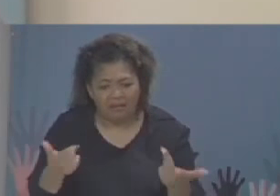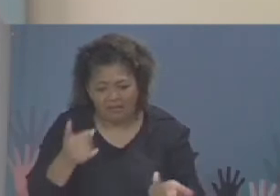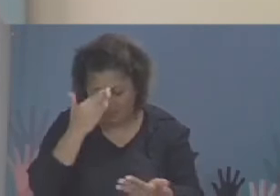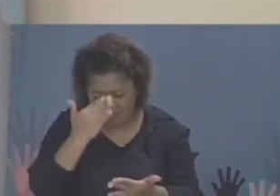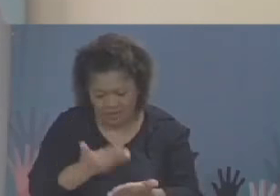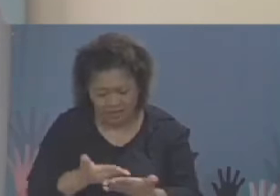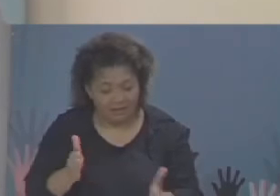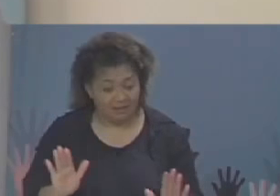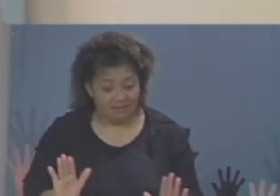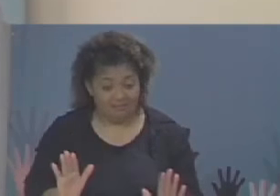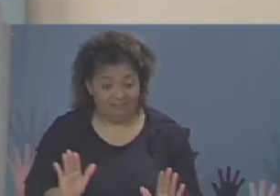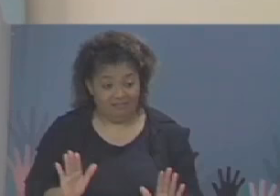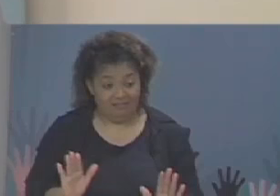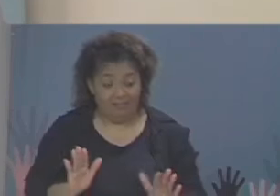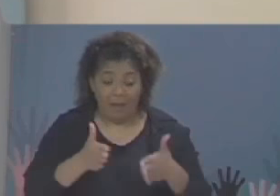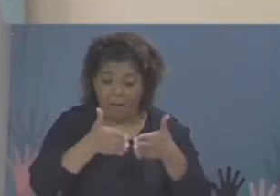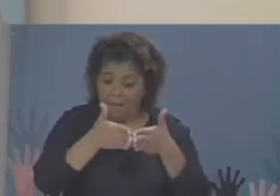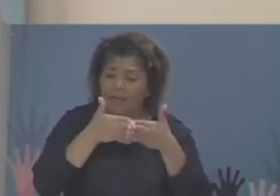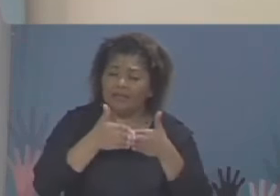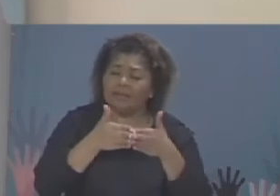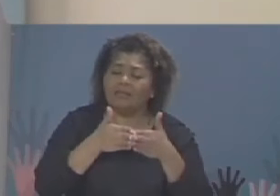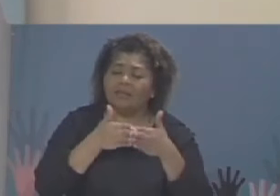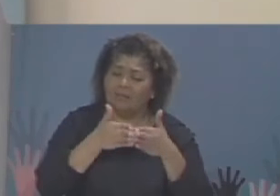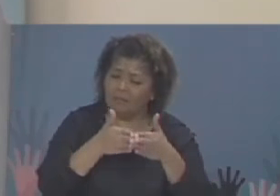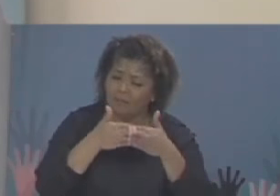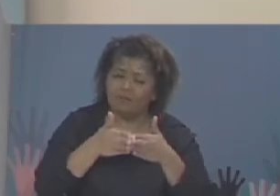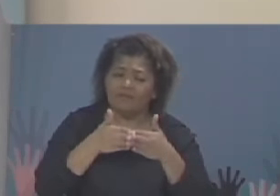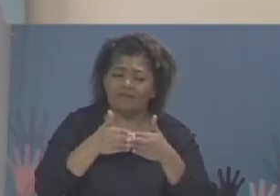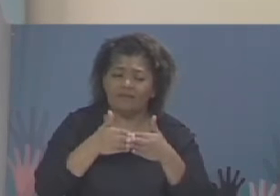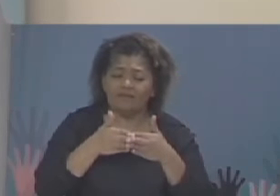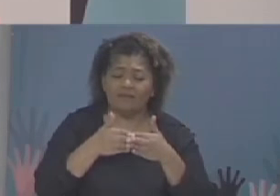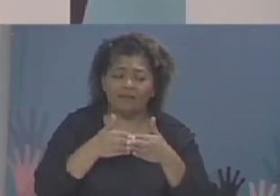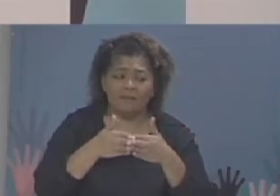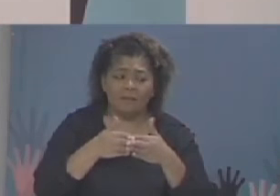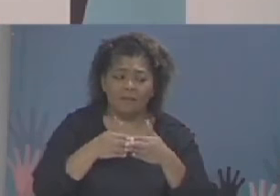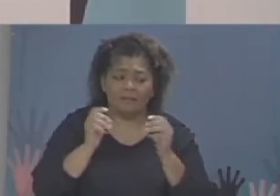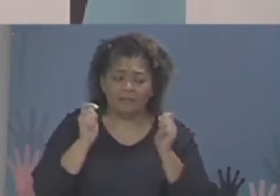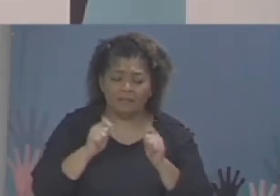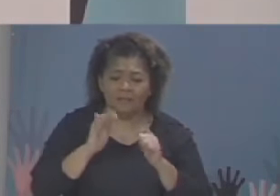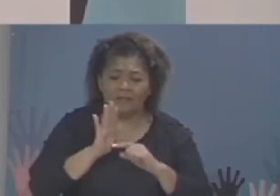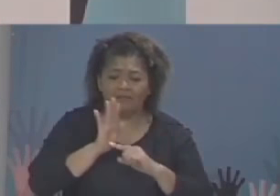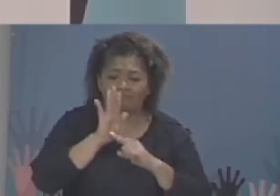Então, peço que publicamente você exponha esse ponto.